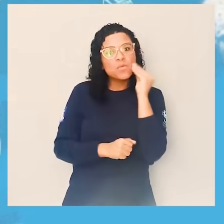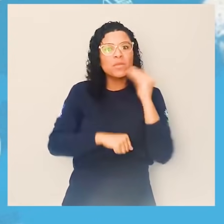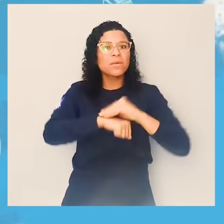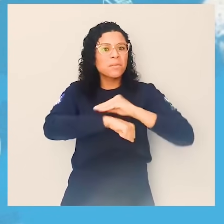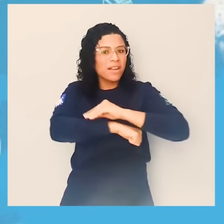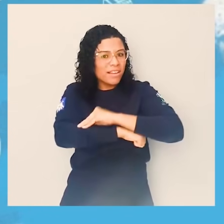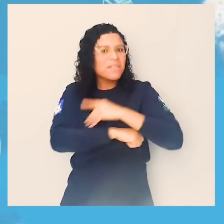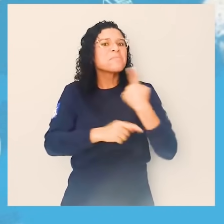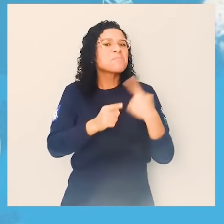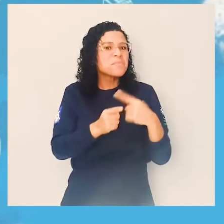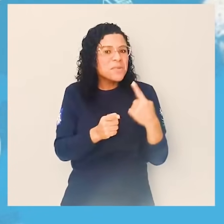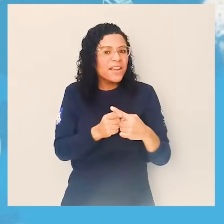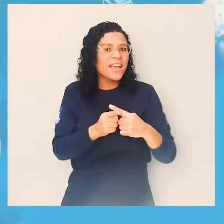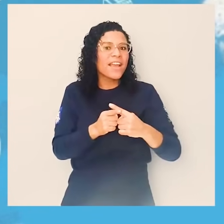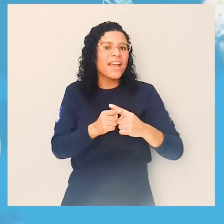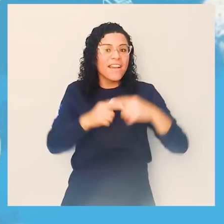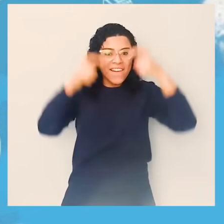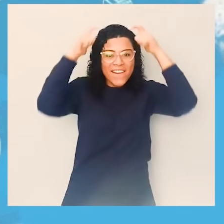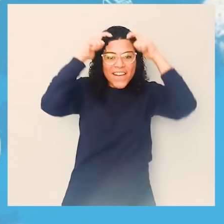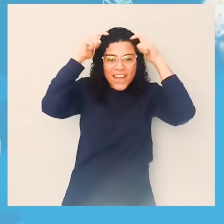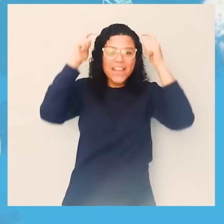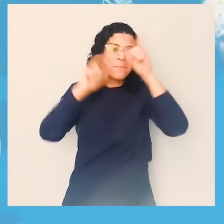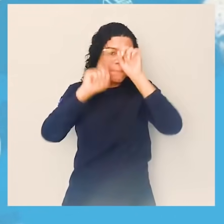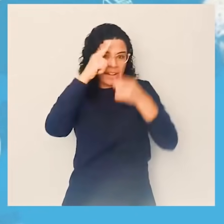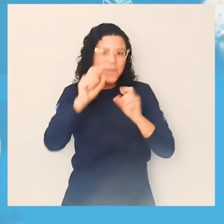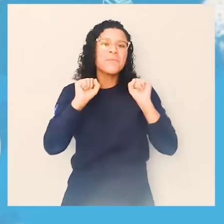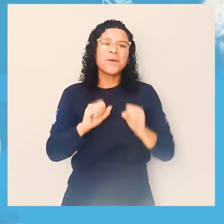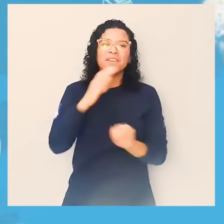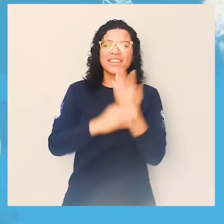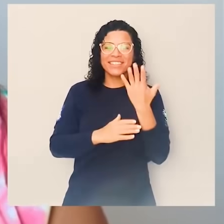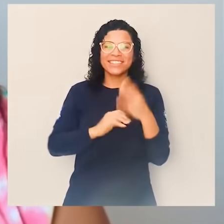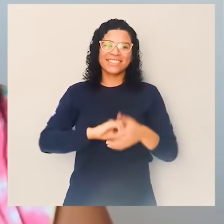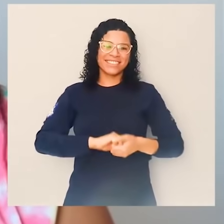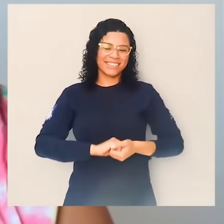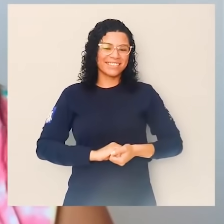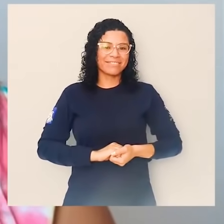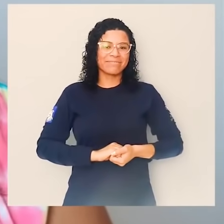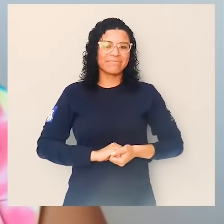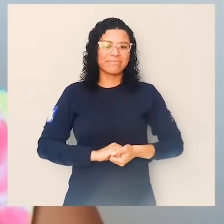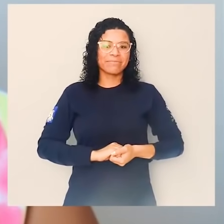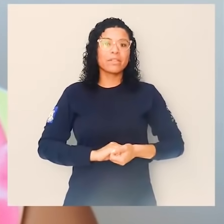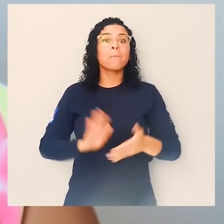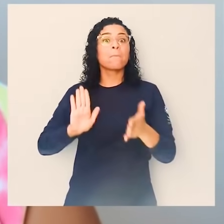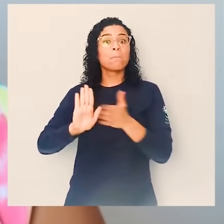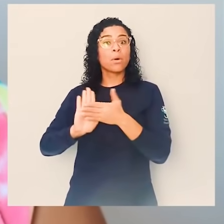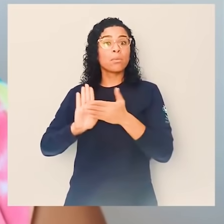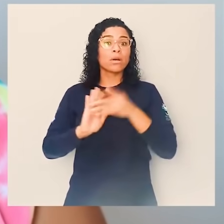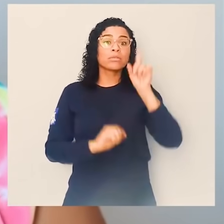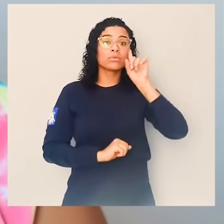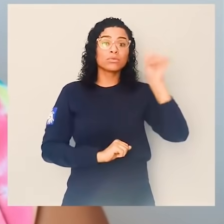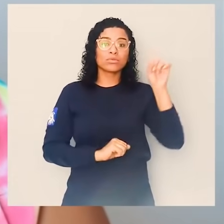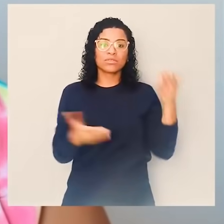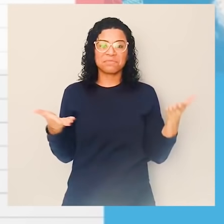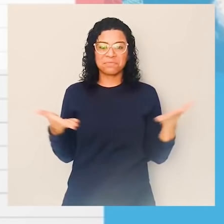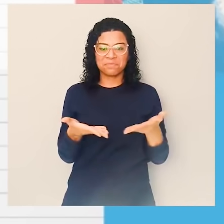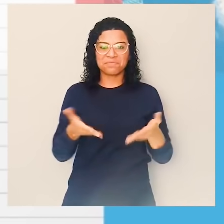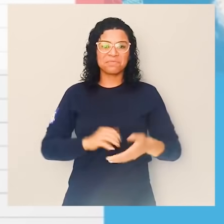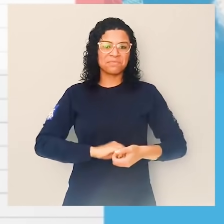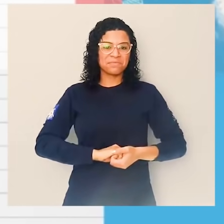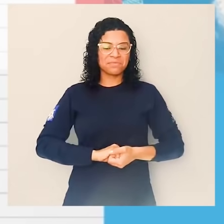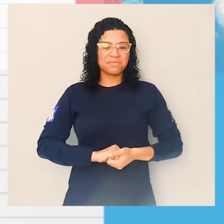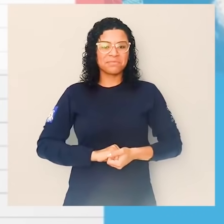porque os reizinhos mandões podem aparecer em qualquer lugar. Fique agora com a nossa proposta do dia.